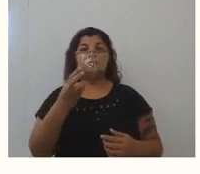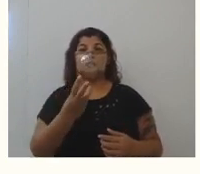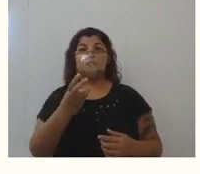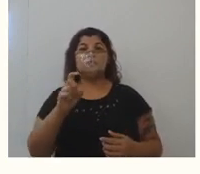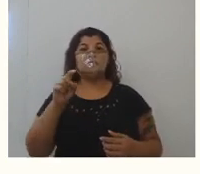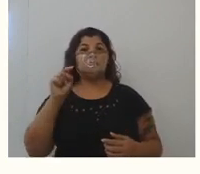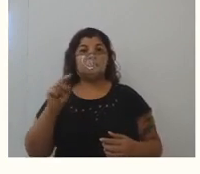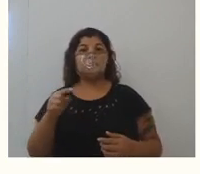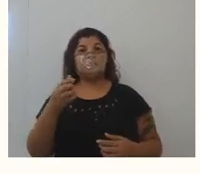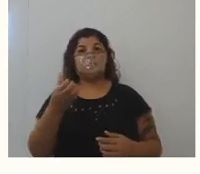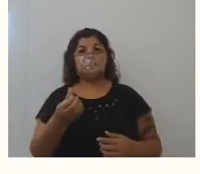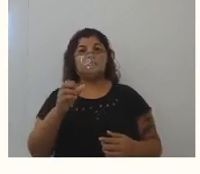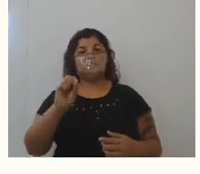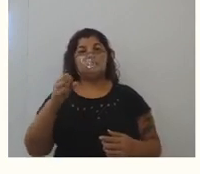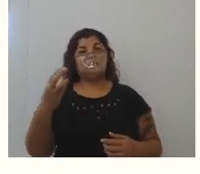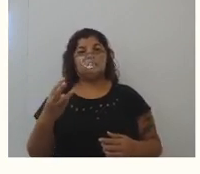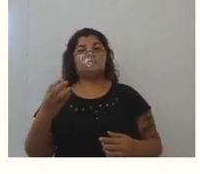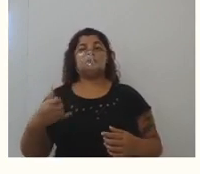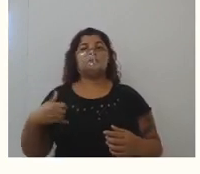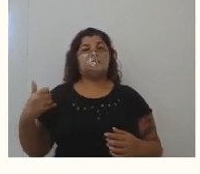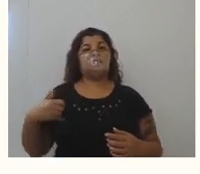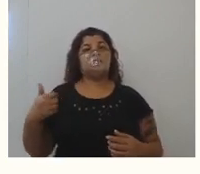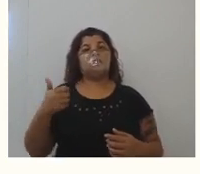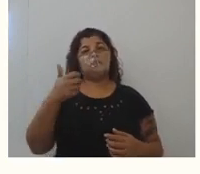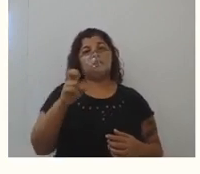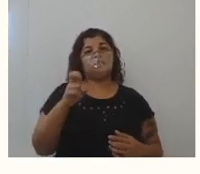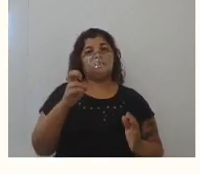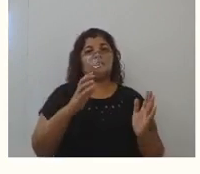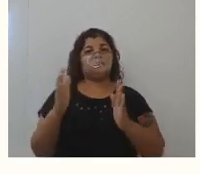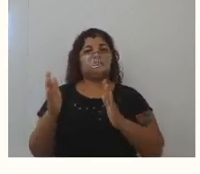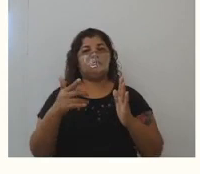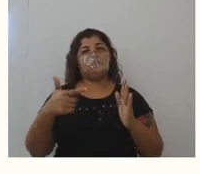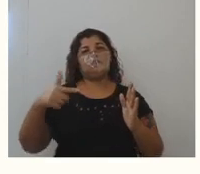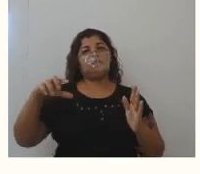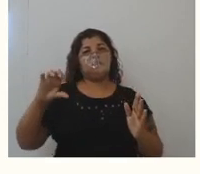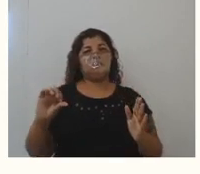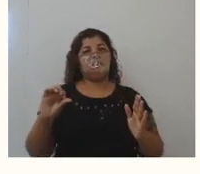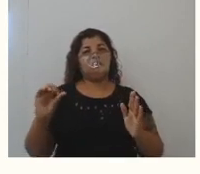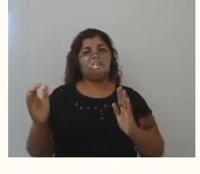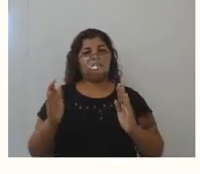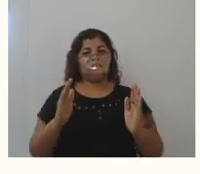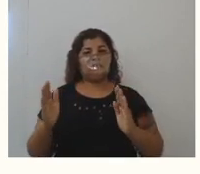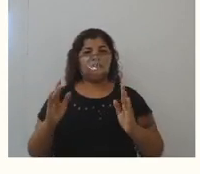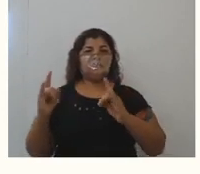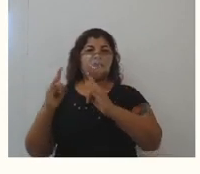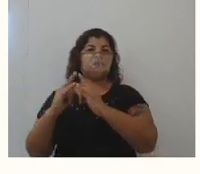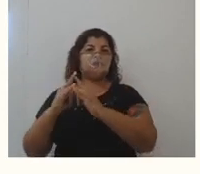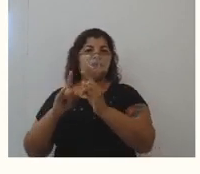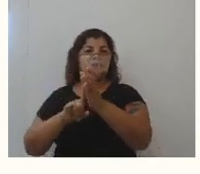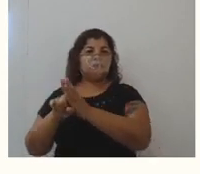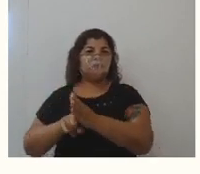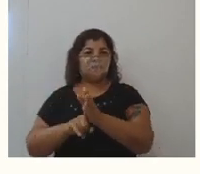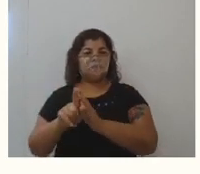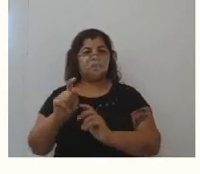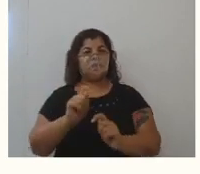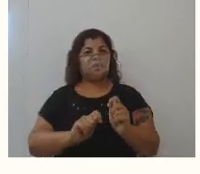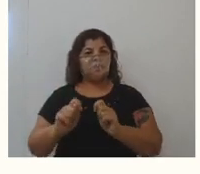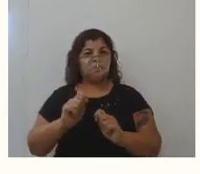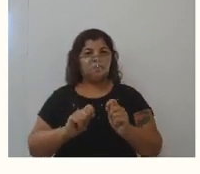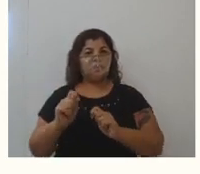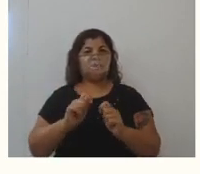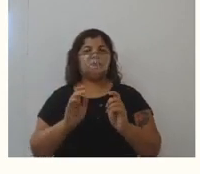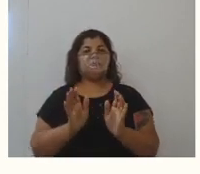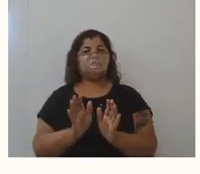35.783, vitimaram pessoas entre 15 e 29 anos, o que leva o Instituto de Pesquisa Econômica Aplicada e o Fórum Brasileiro